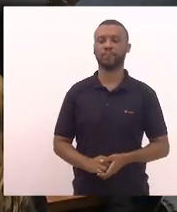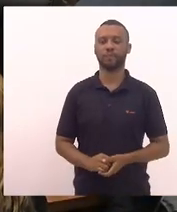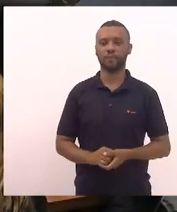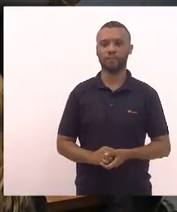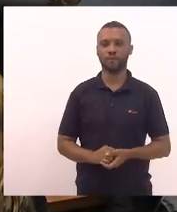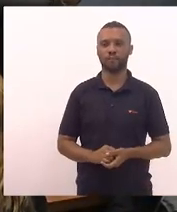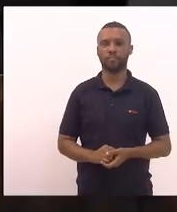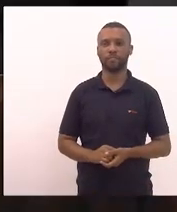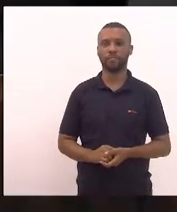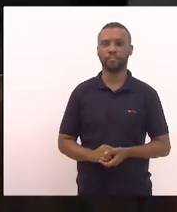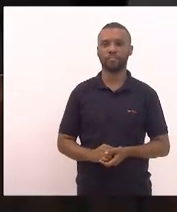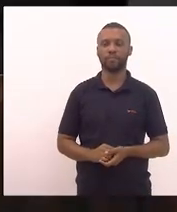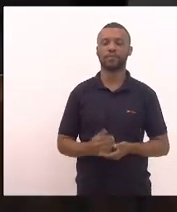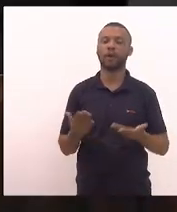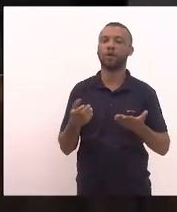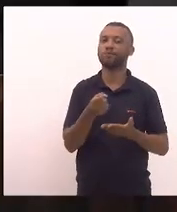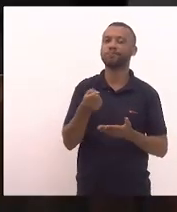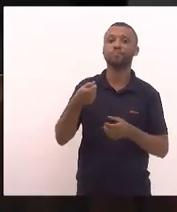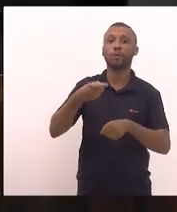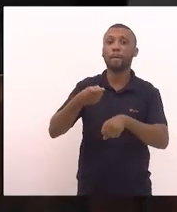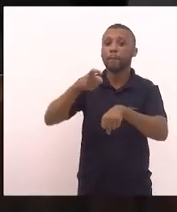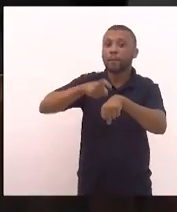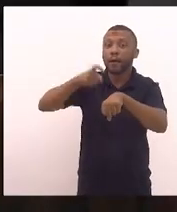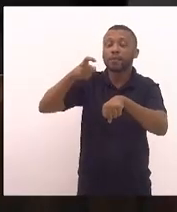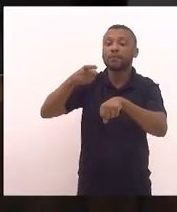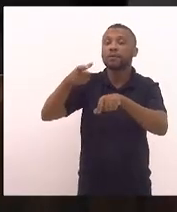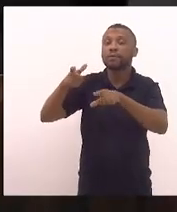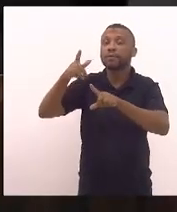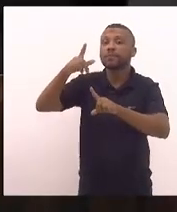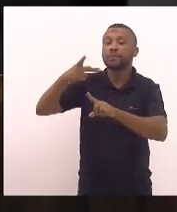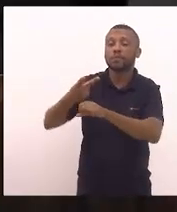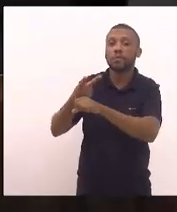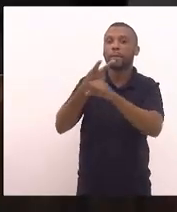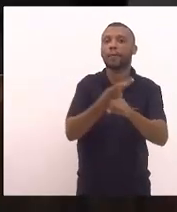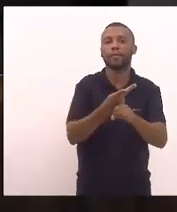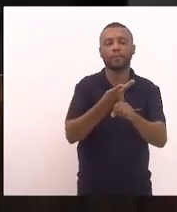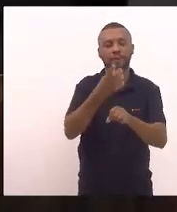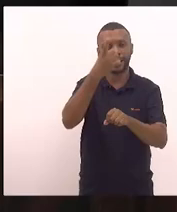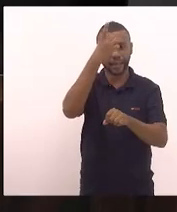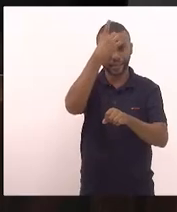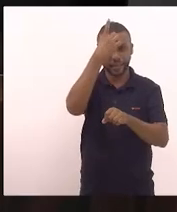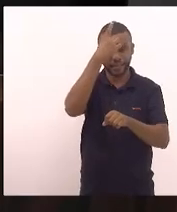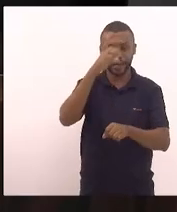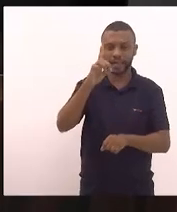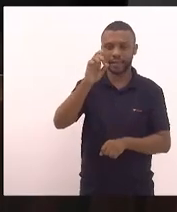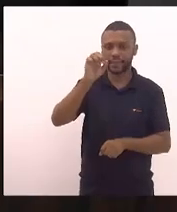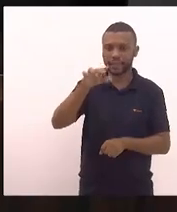Bom, passamos agora para o momento da entrega do prêmio Dandara,